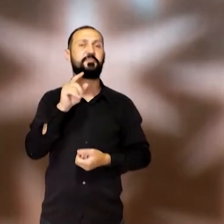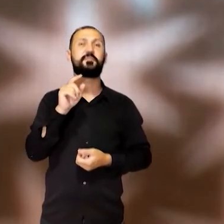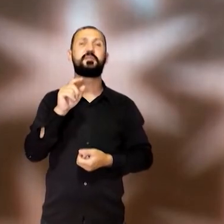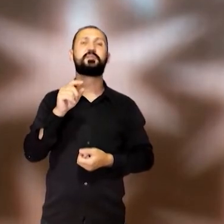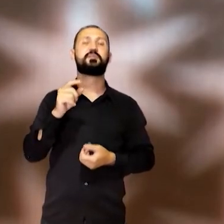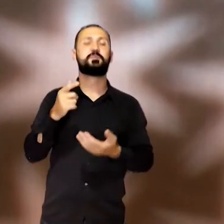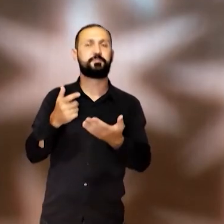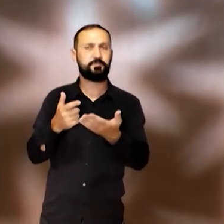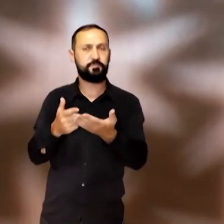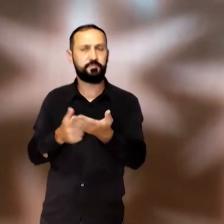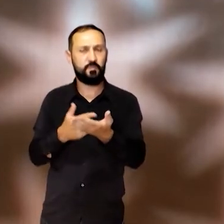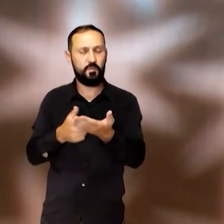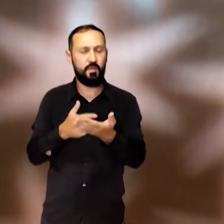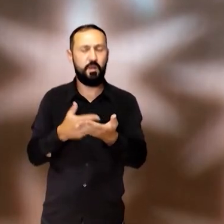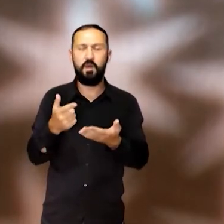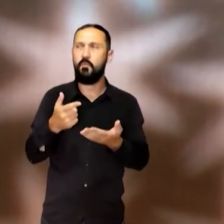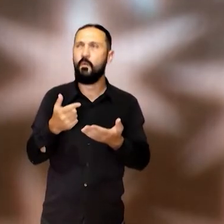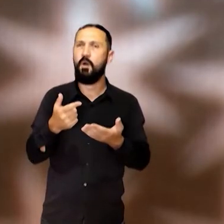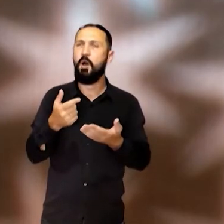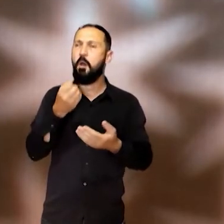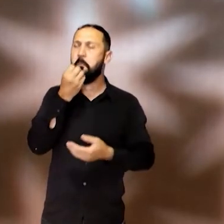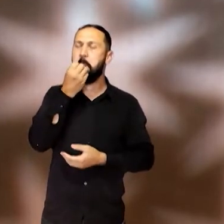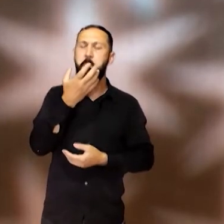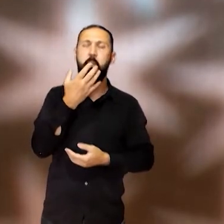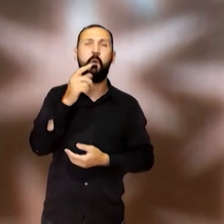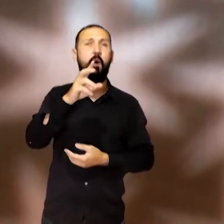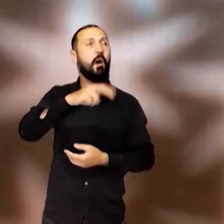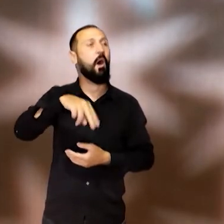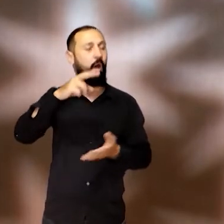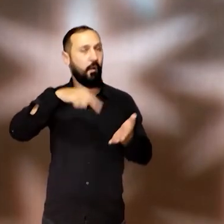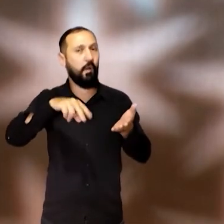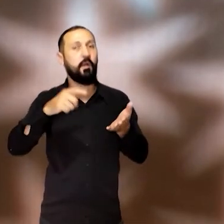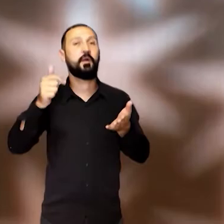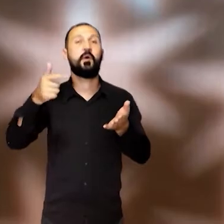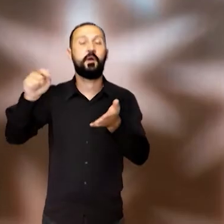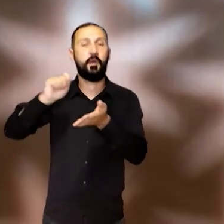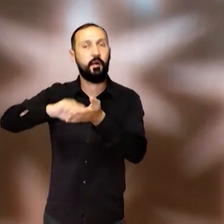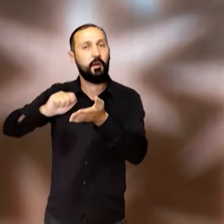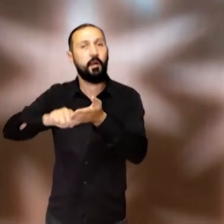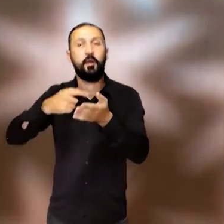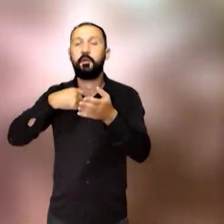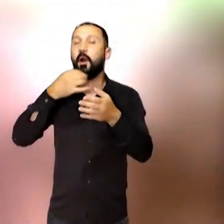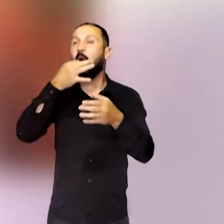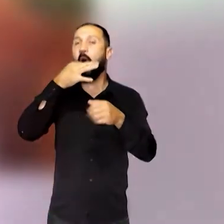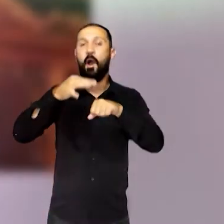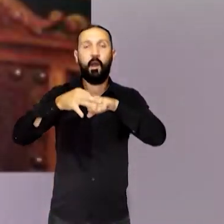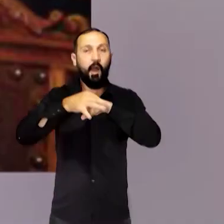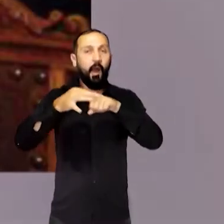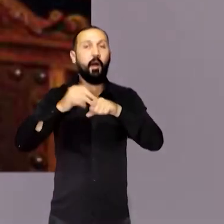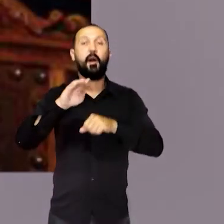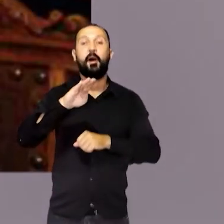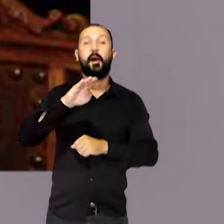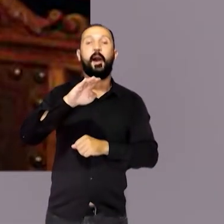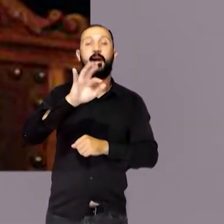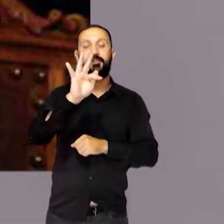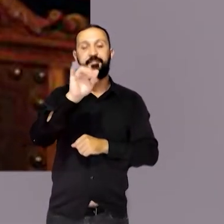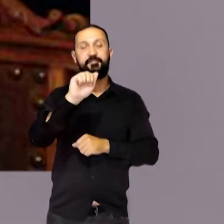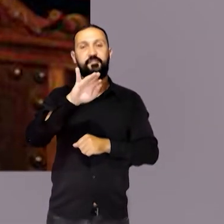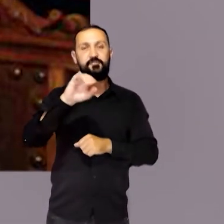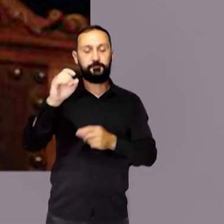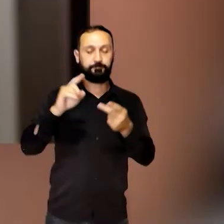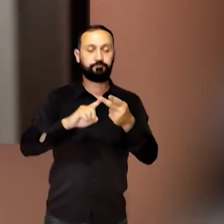Bacana. Sua obra é tão rica, né, sendo reconhecida e apreciada por escritores e críticos, como Fábio